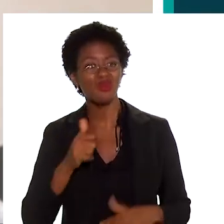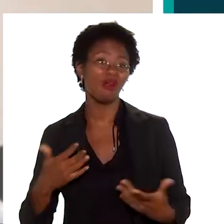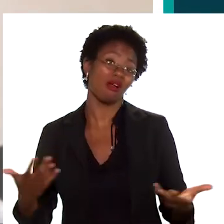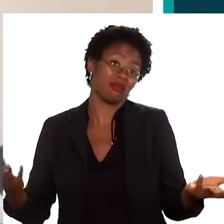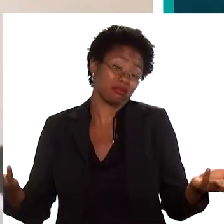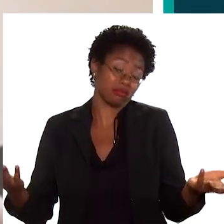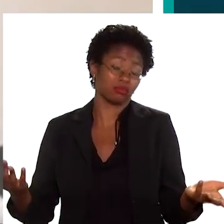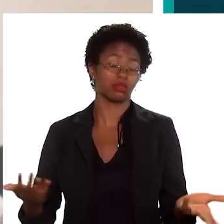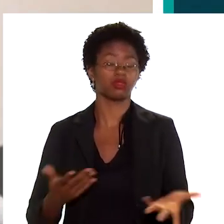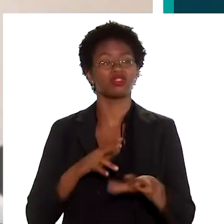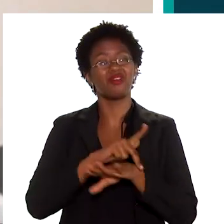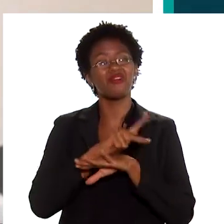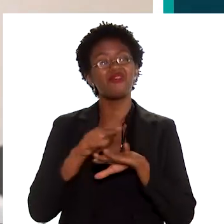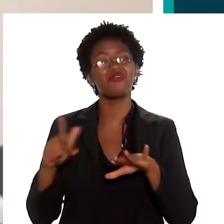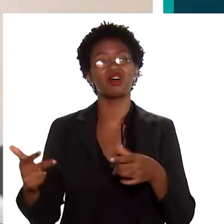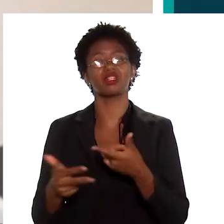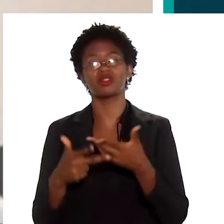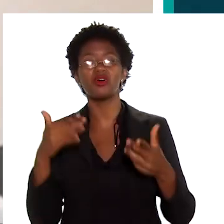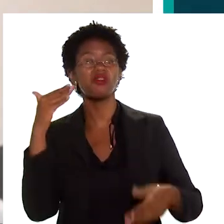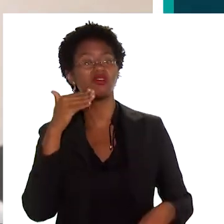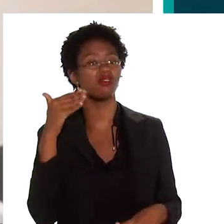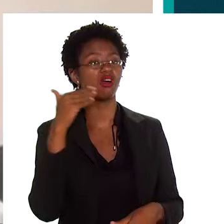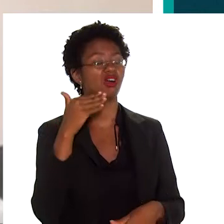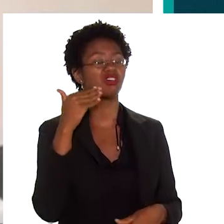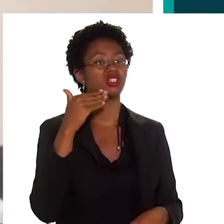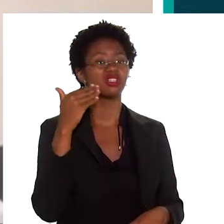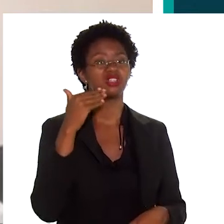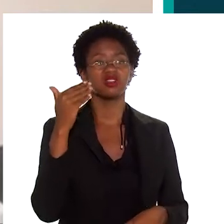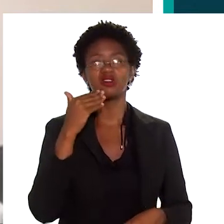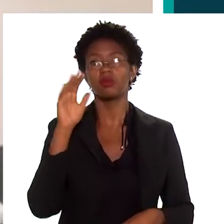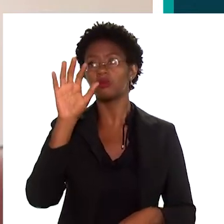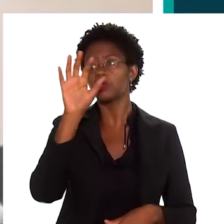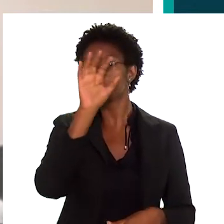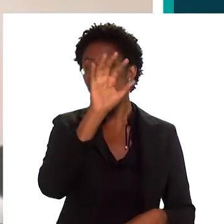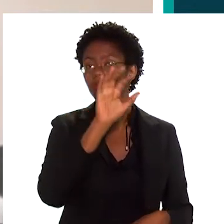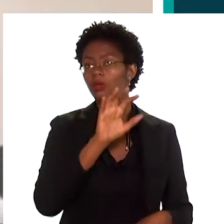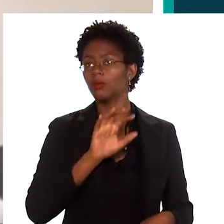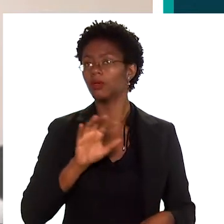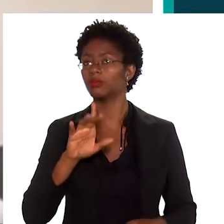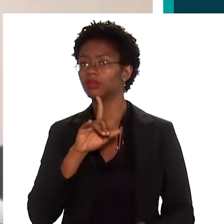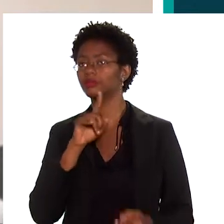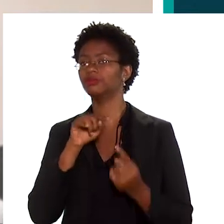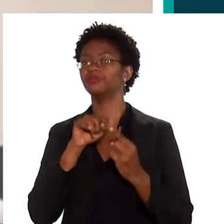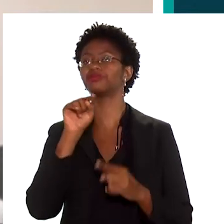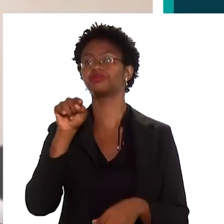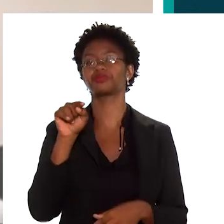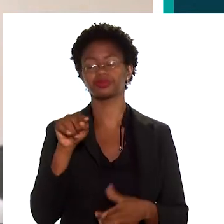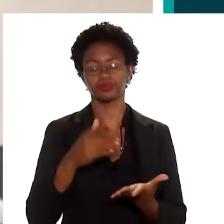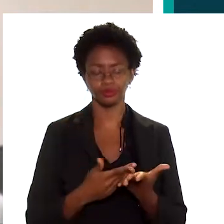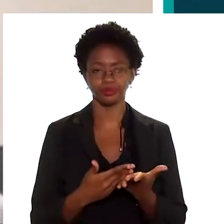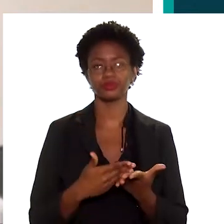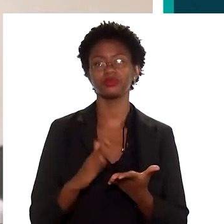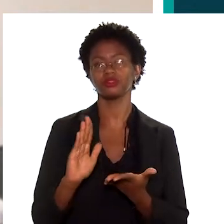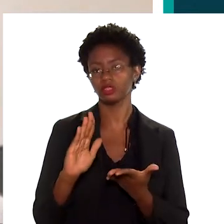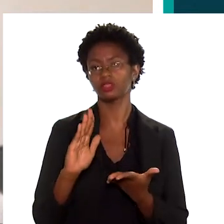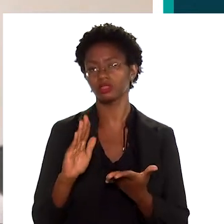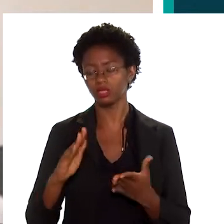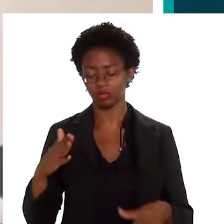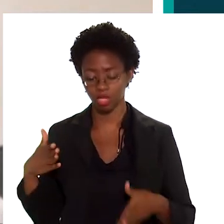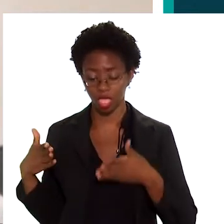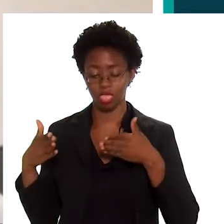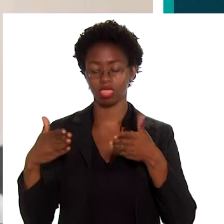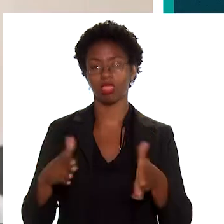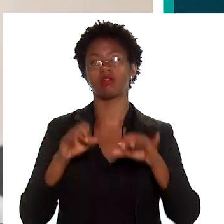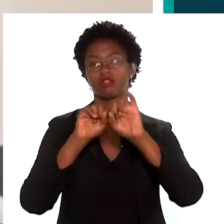colo uterino. Ou seja, a gente tem diversas falhas em diversos níveis relacionado a essa entrada